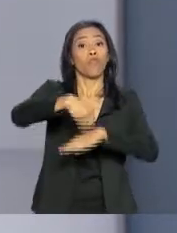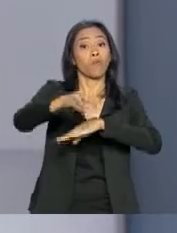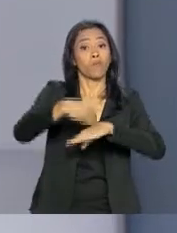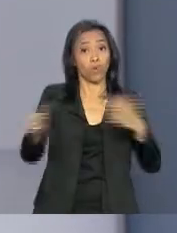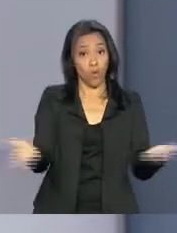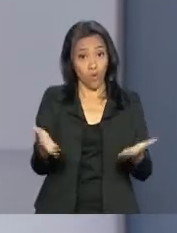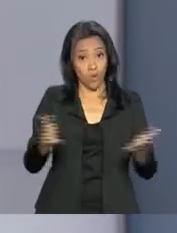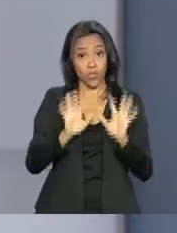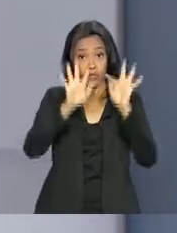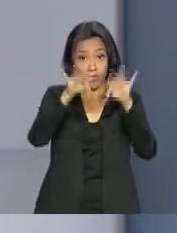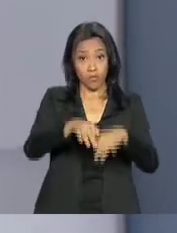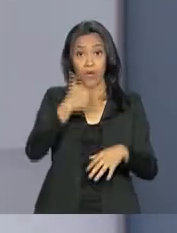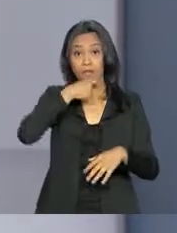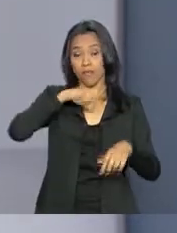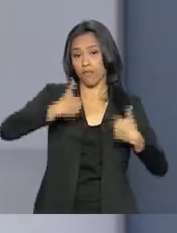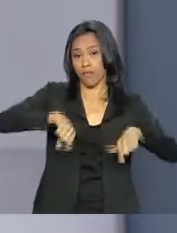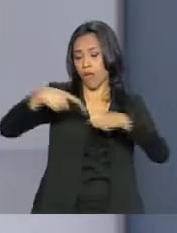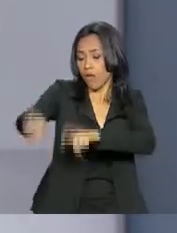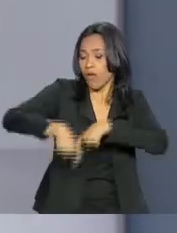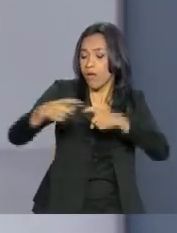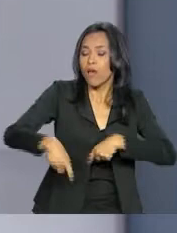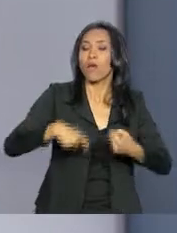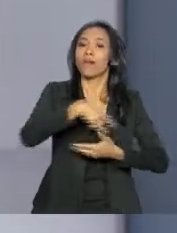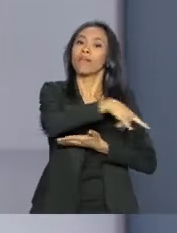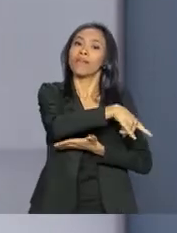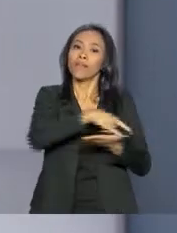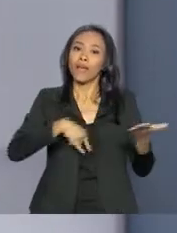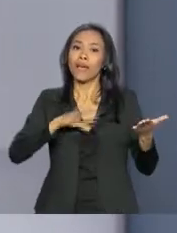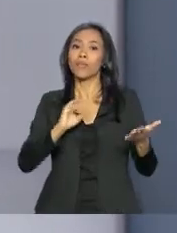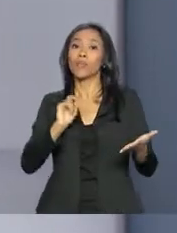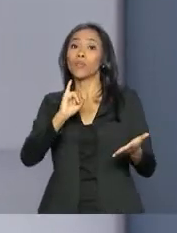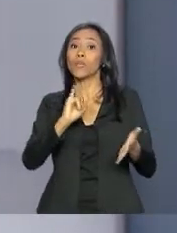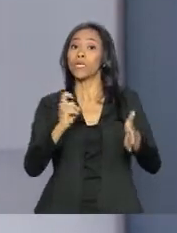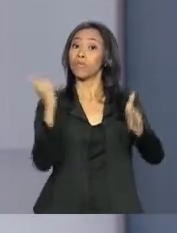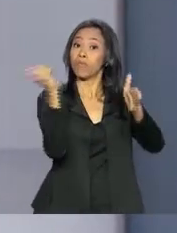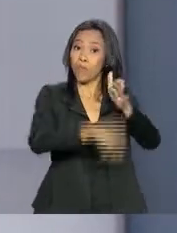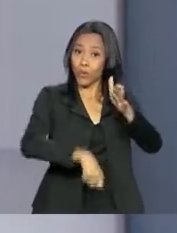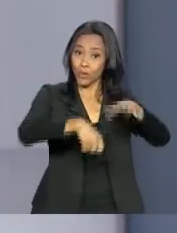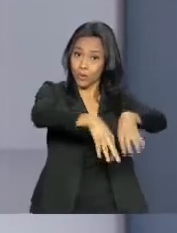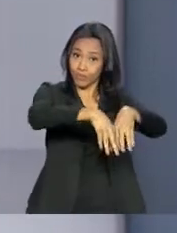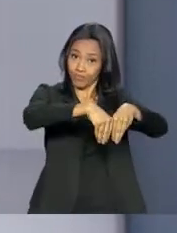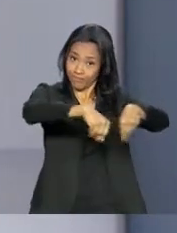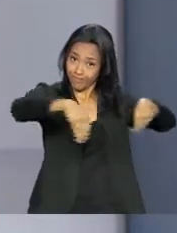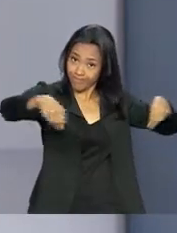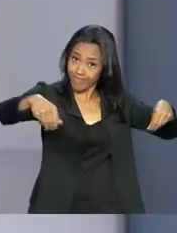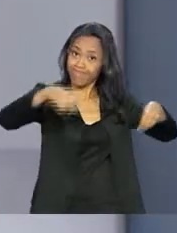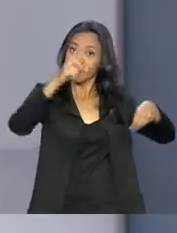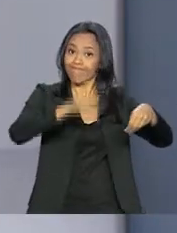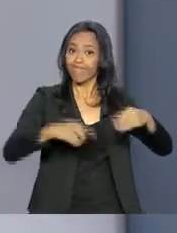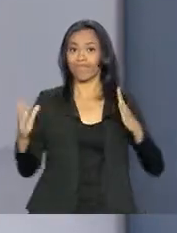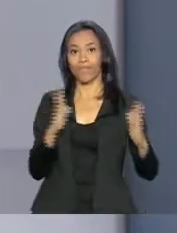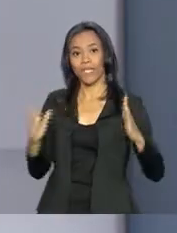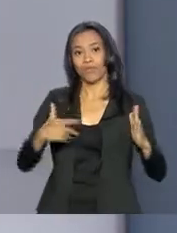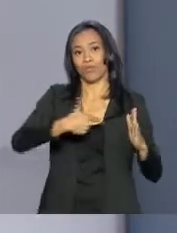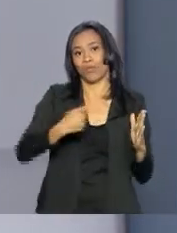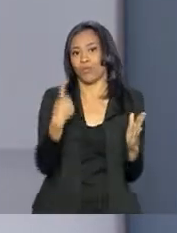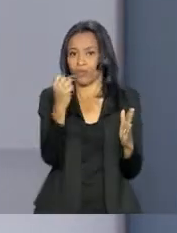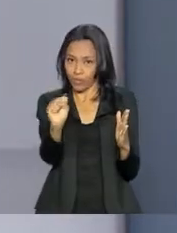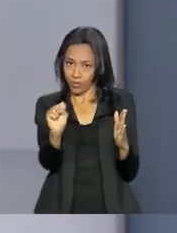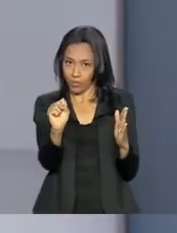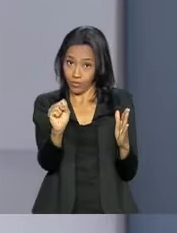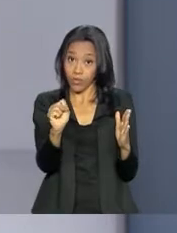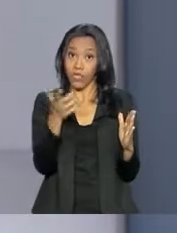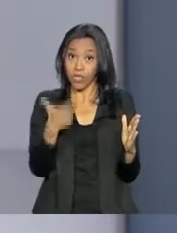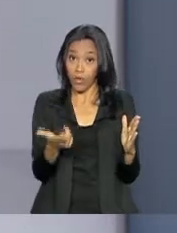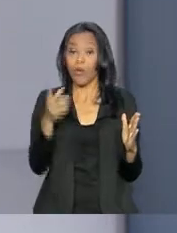rurais de todo o país entregaram a declaração do imposto sobre a propriedade rural referente ao exercício de 2018 o